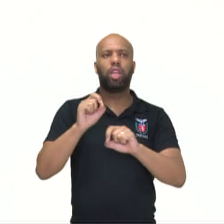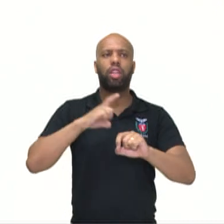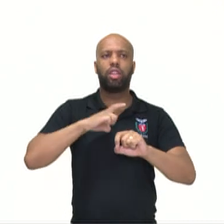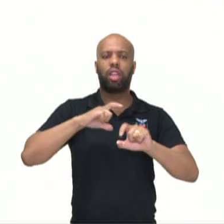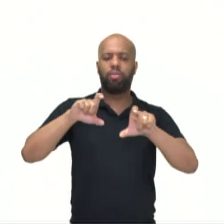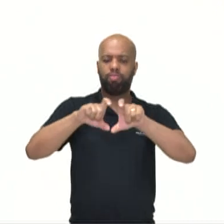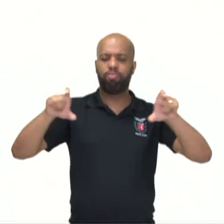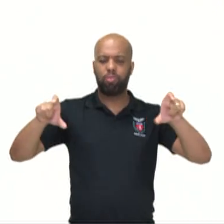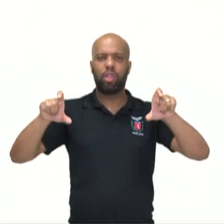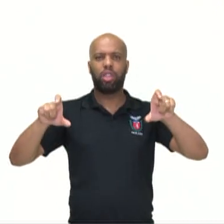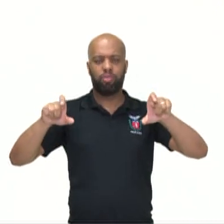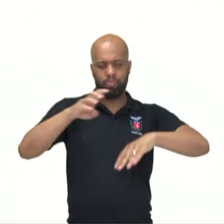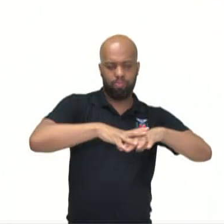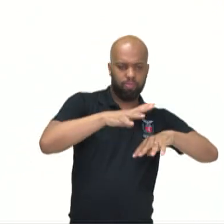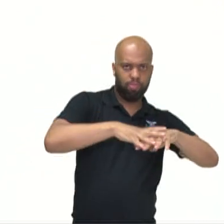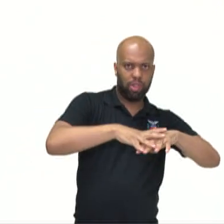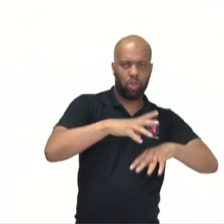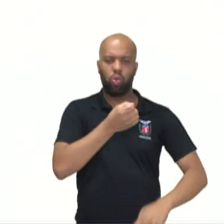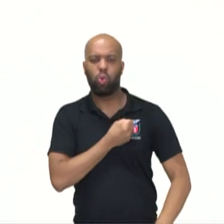expressão valor numérico significa?